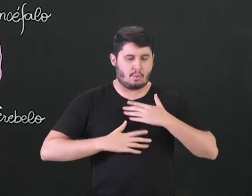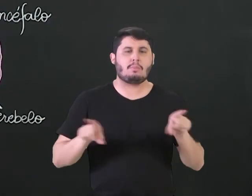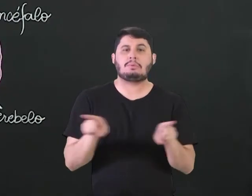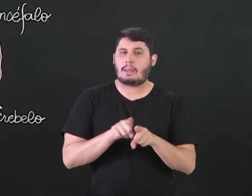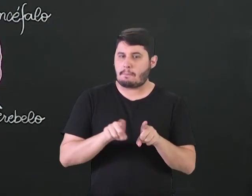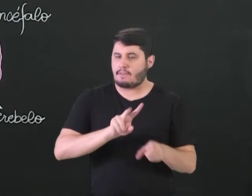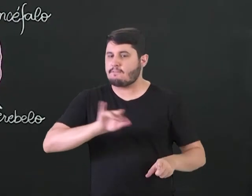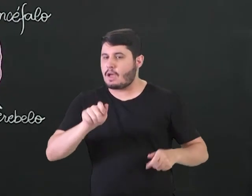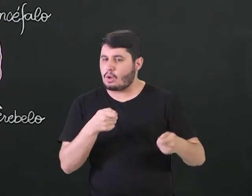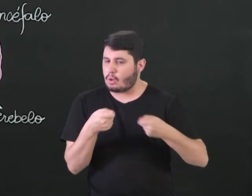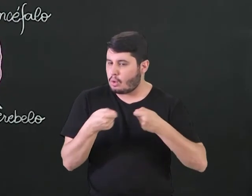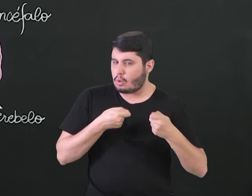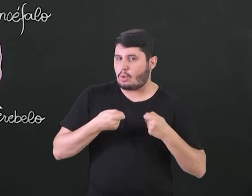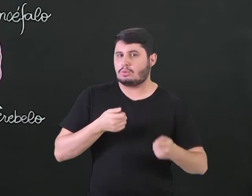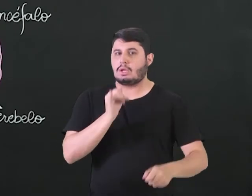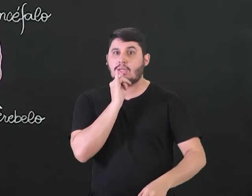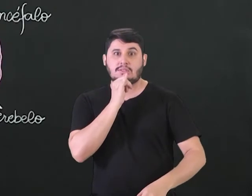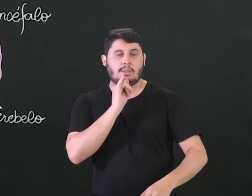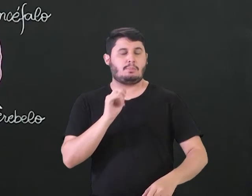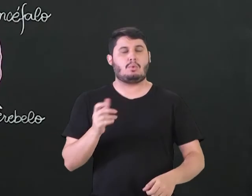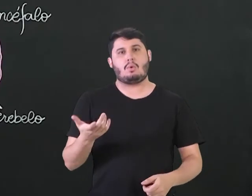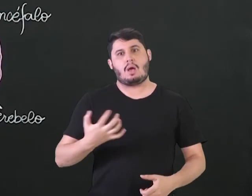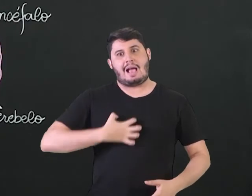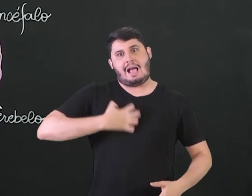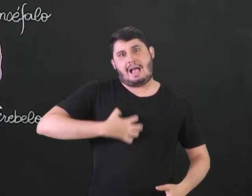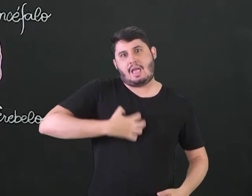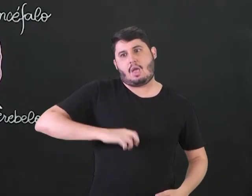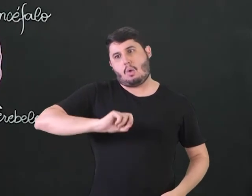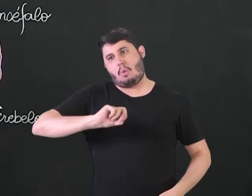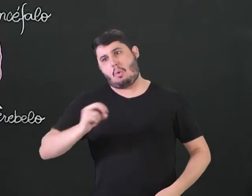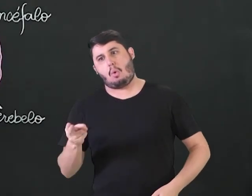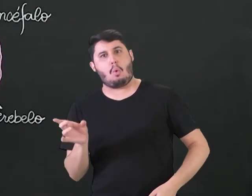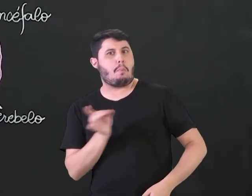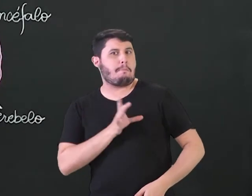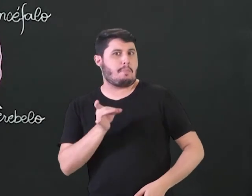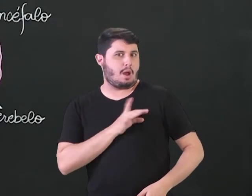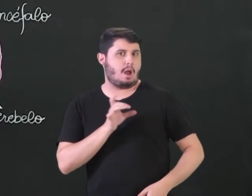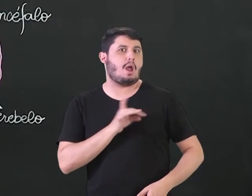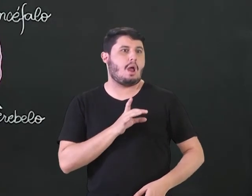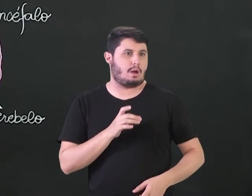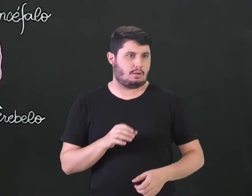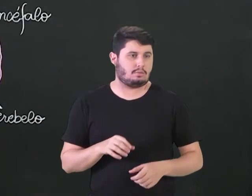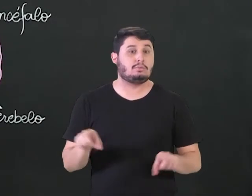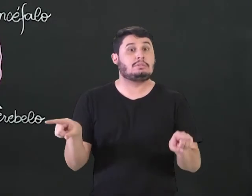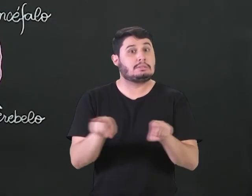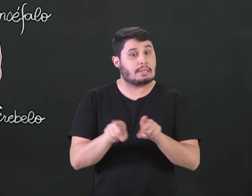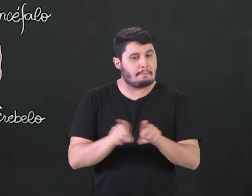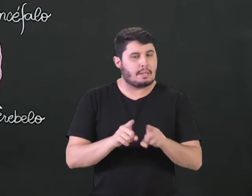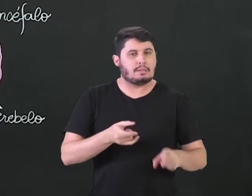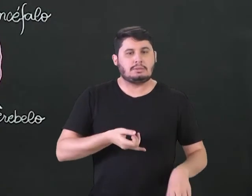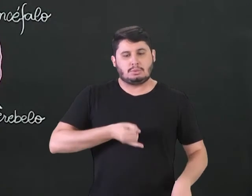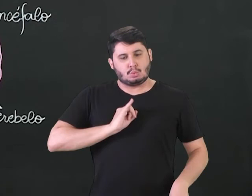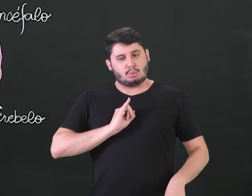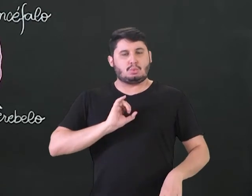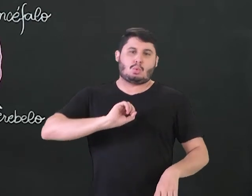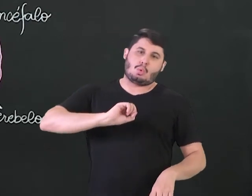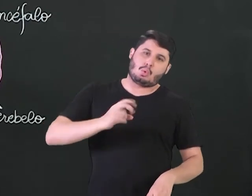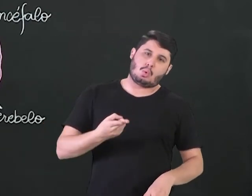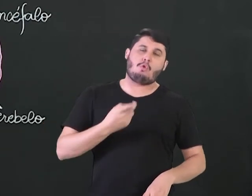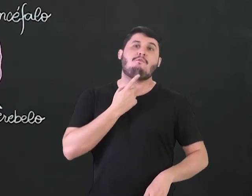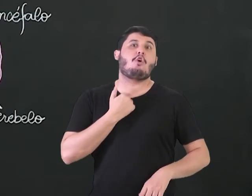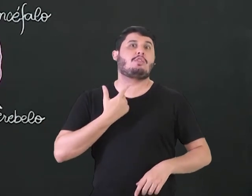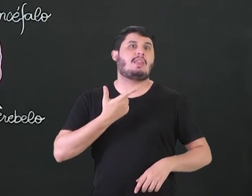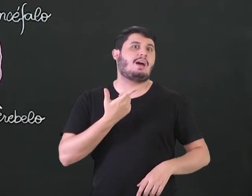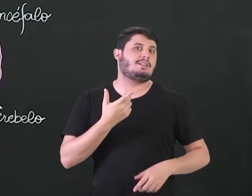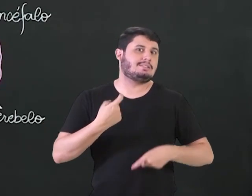básicas, como raiva, medo, impulso sexual, sede, fome, tudo isso é